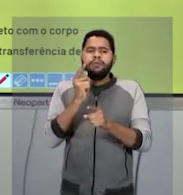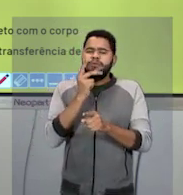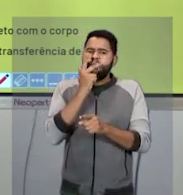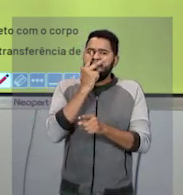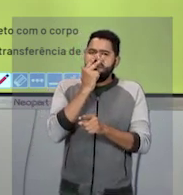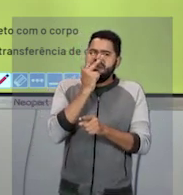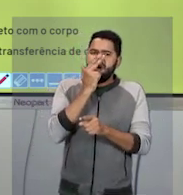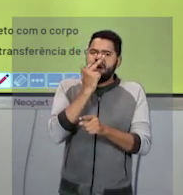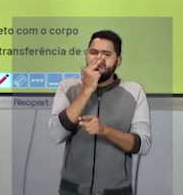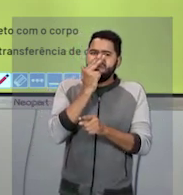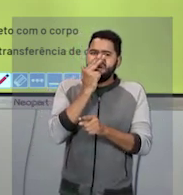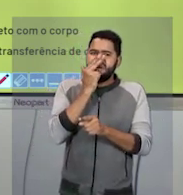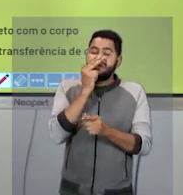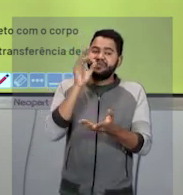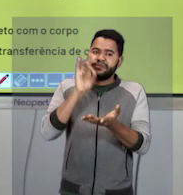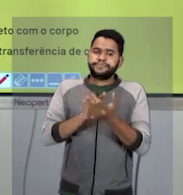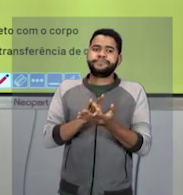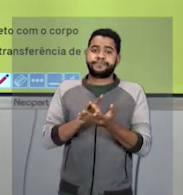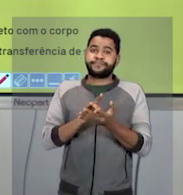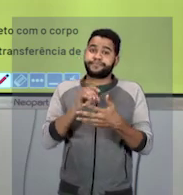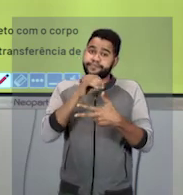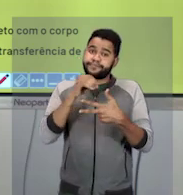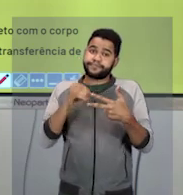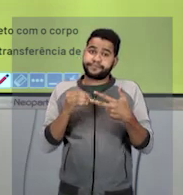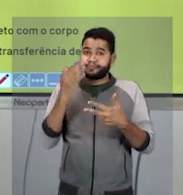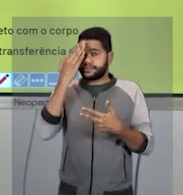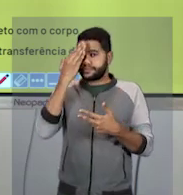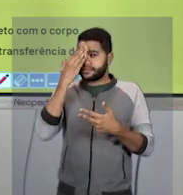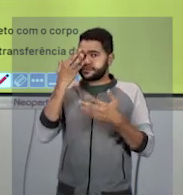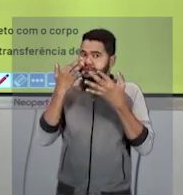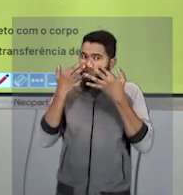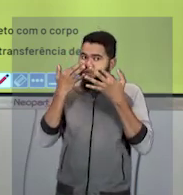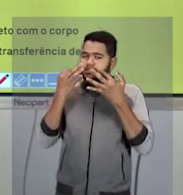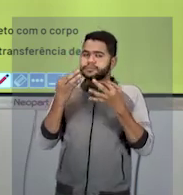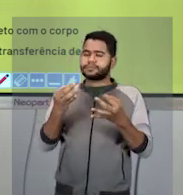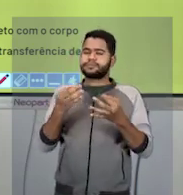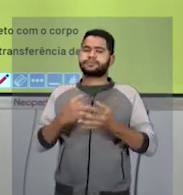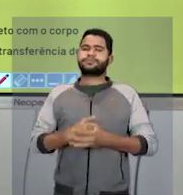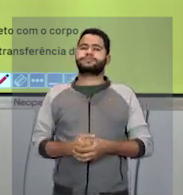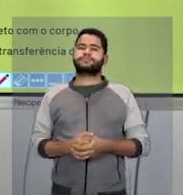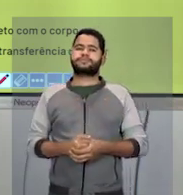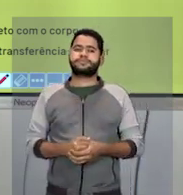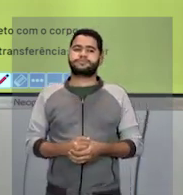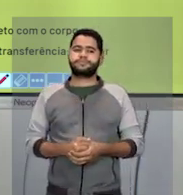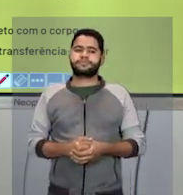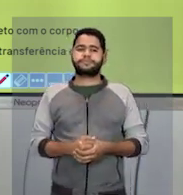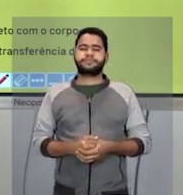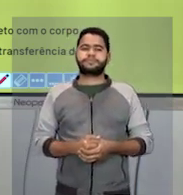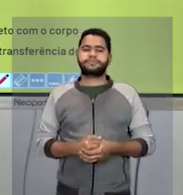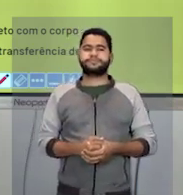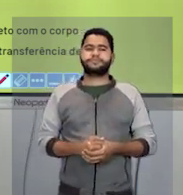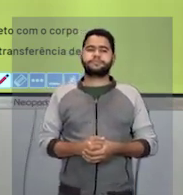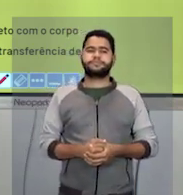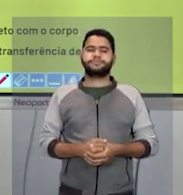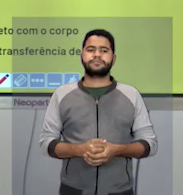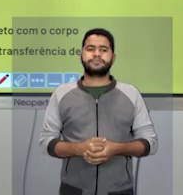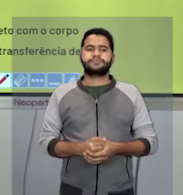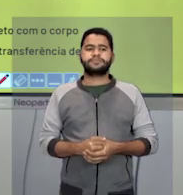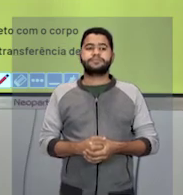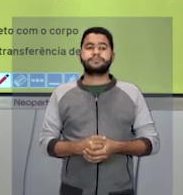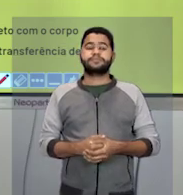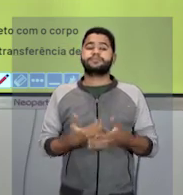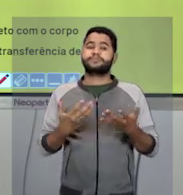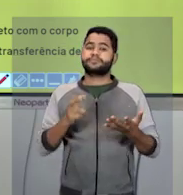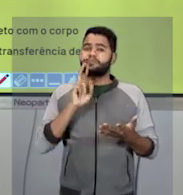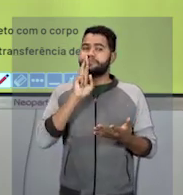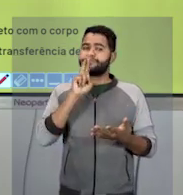parecida com a realidade. É a função do Enem, saber se a gente está afiado no nosso conceito, correto? Então,